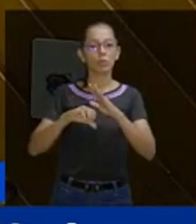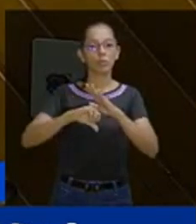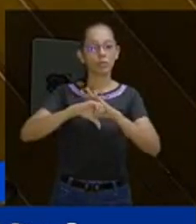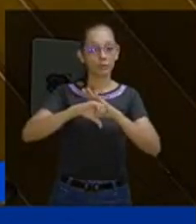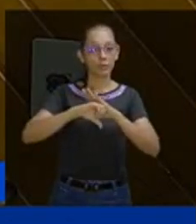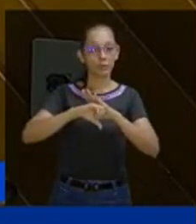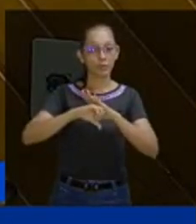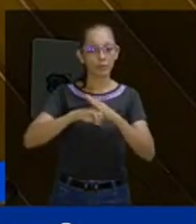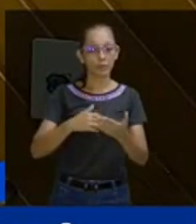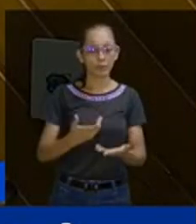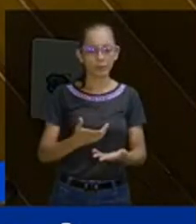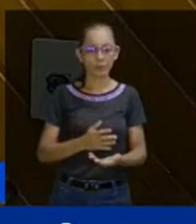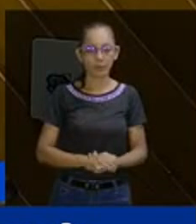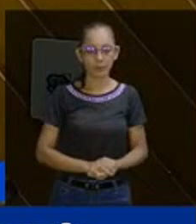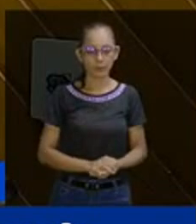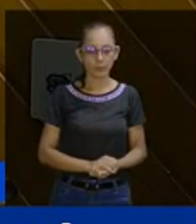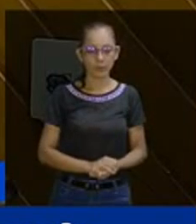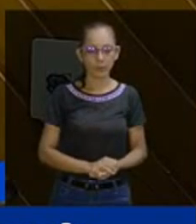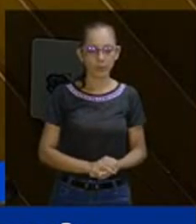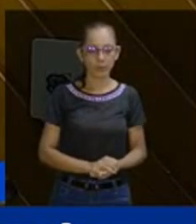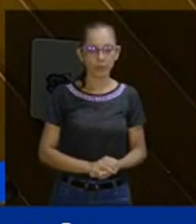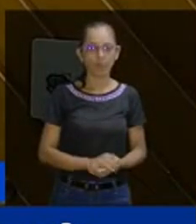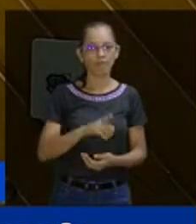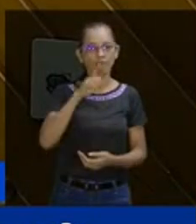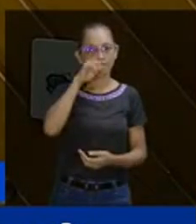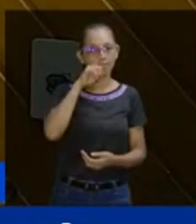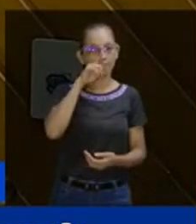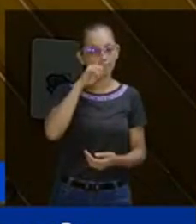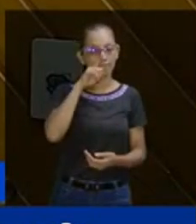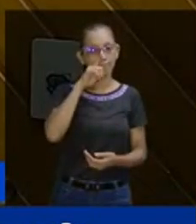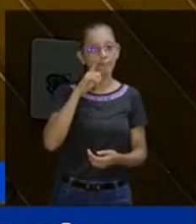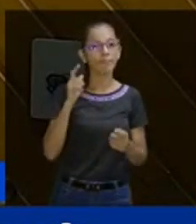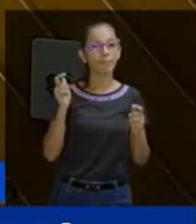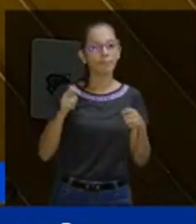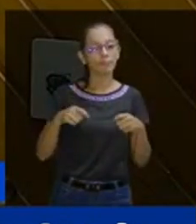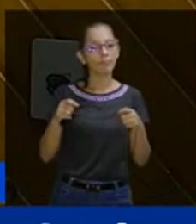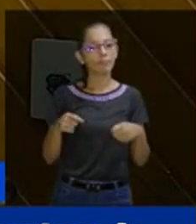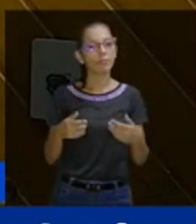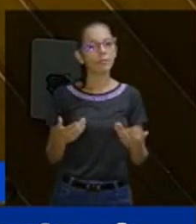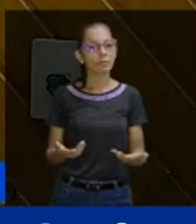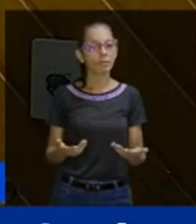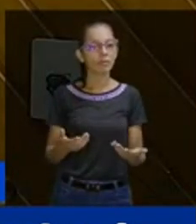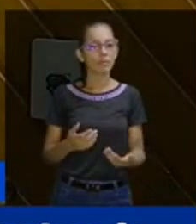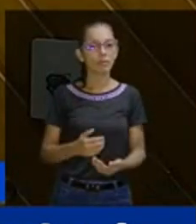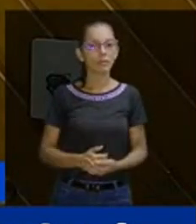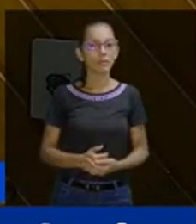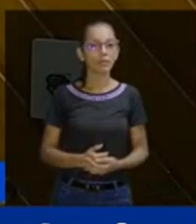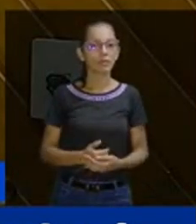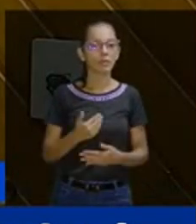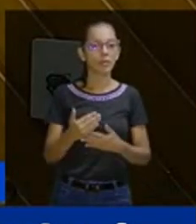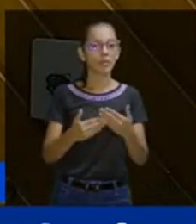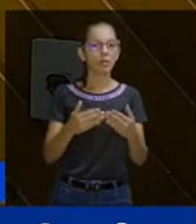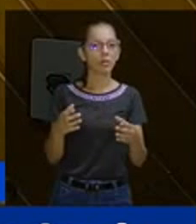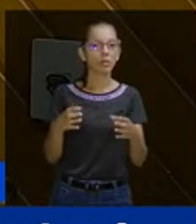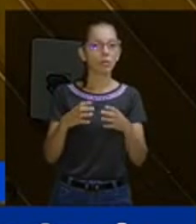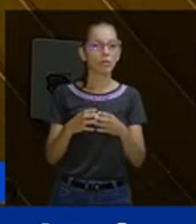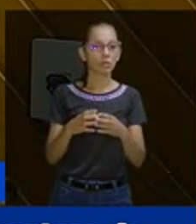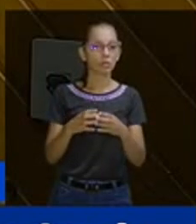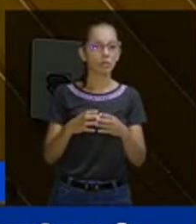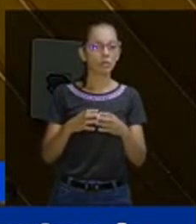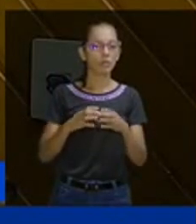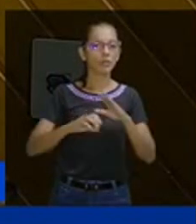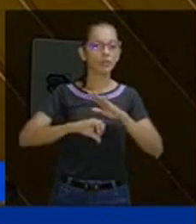imunidade eleitoral, corre-se o risco de criar um perigoso precedente que pode ser explorado por organizações criminosas como